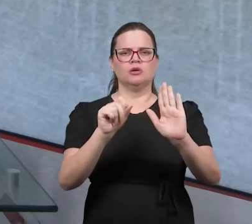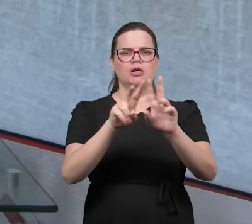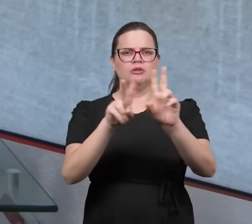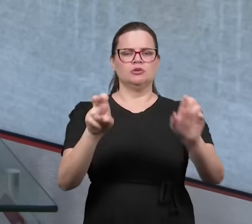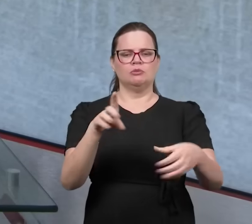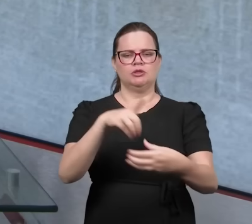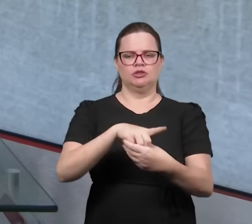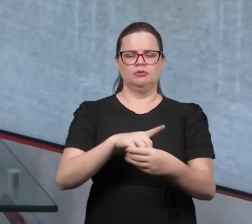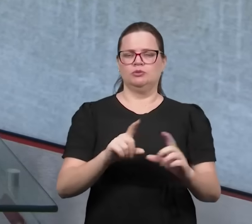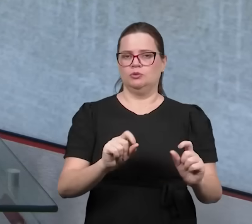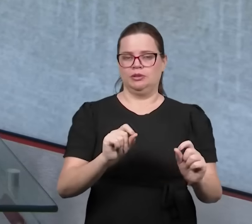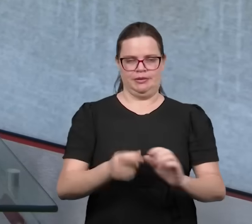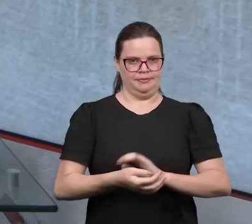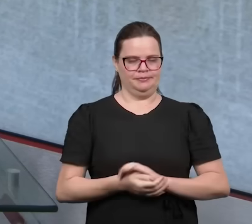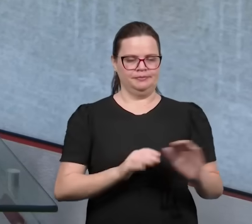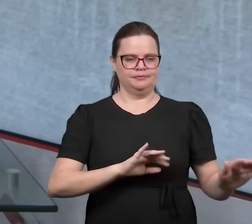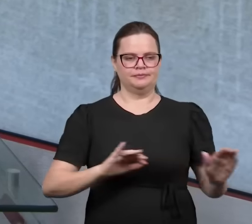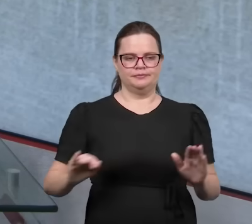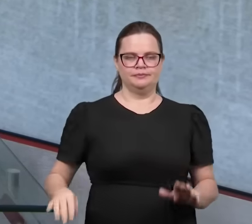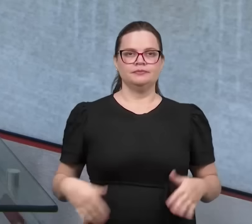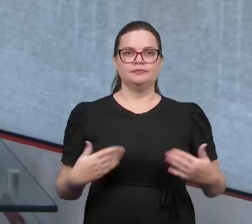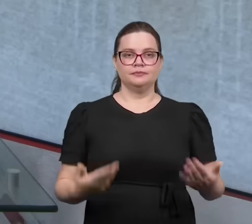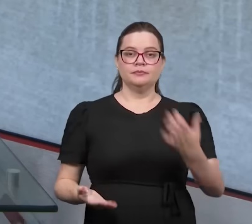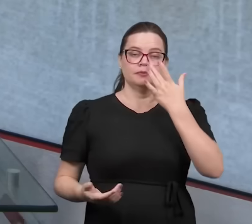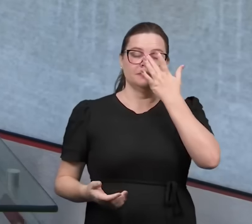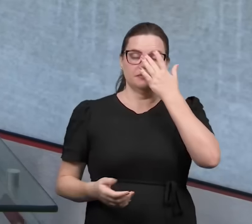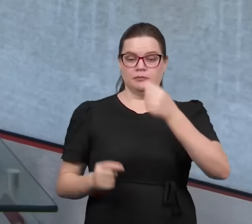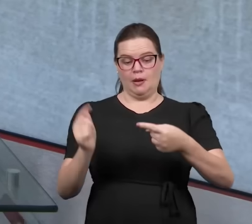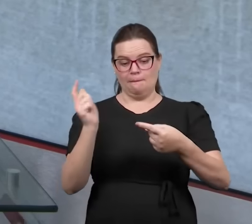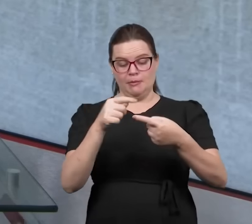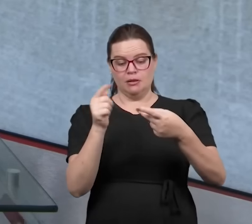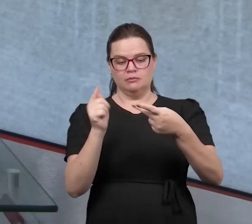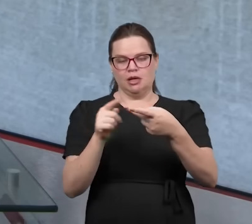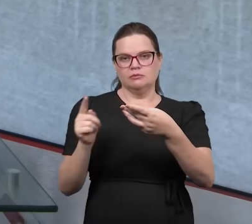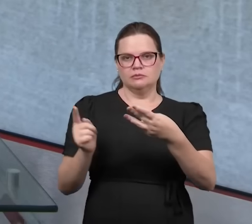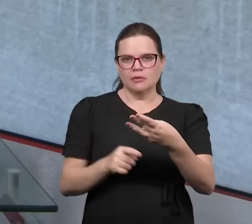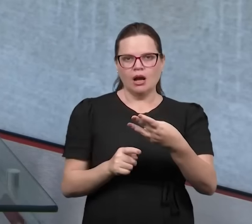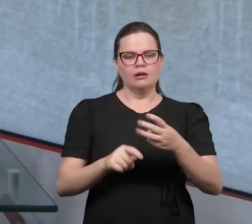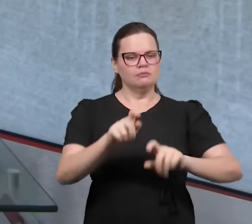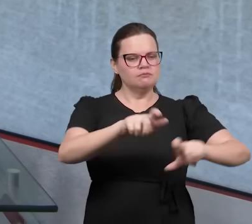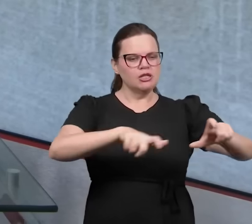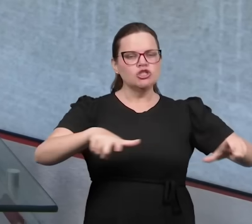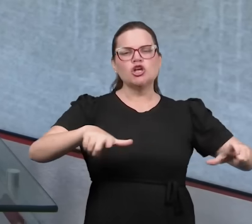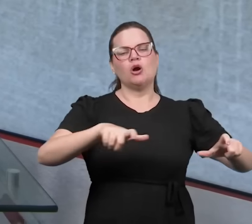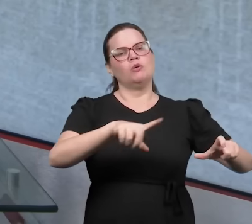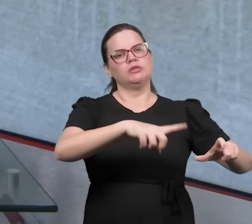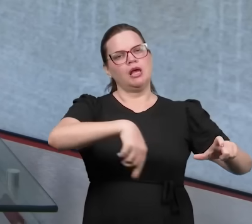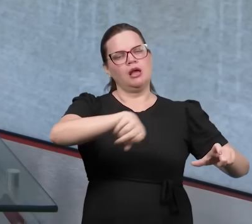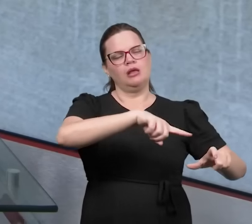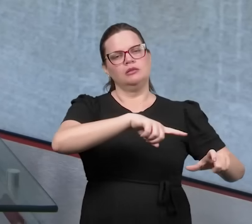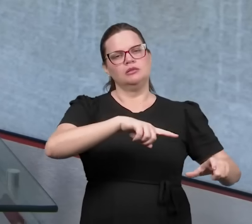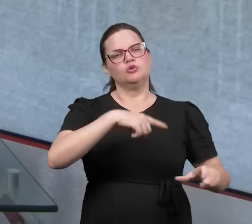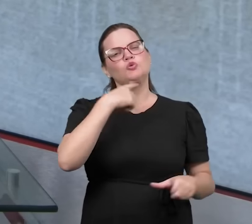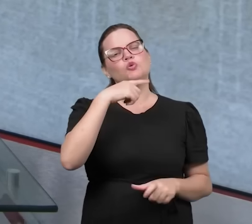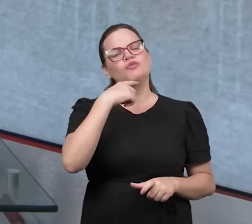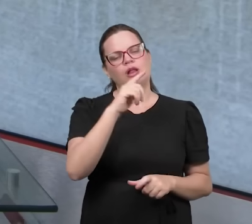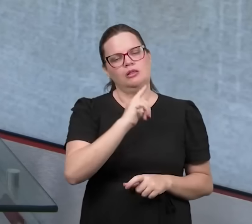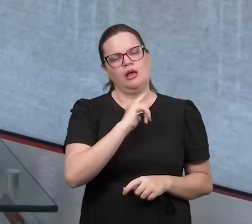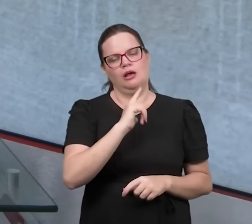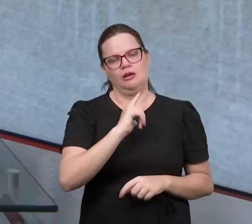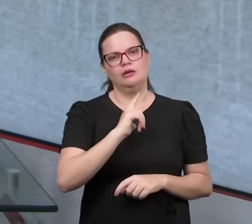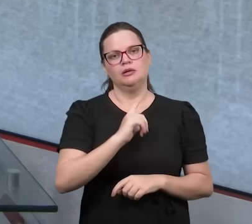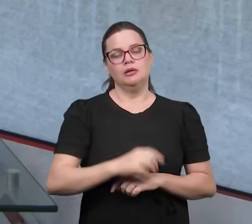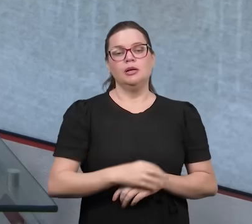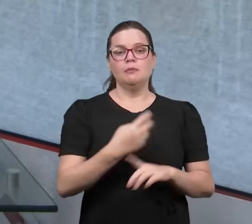ensina sobre o dízimo? Muito bem, essas perguntas são muito comuns ocorrerem quando